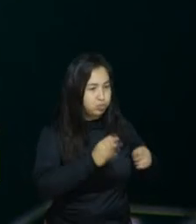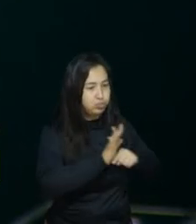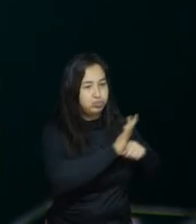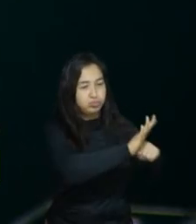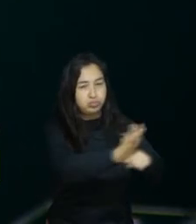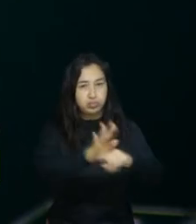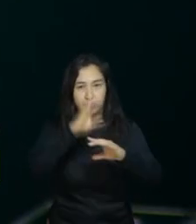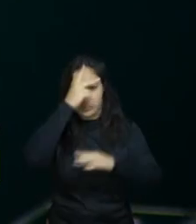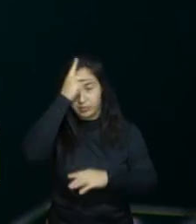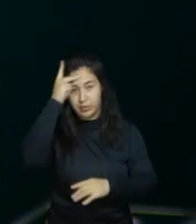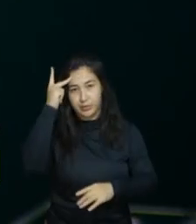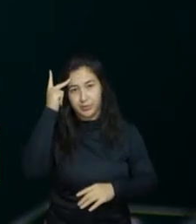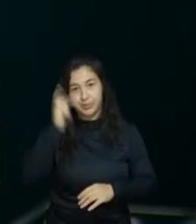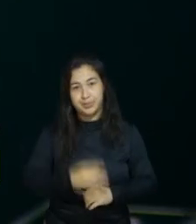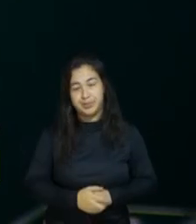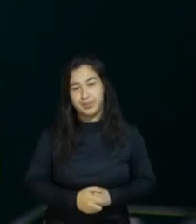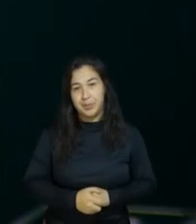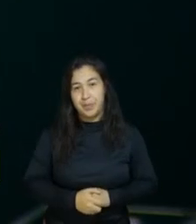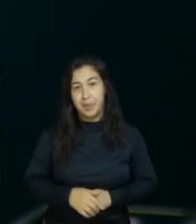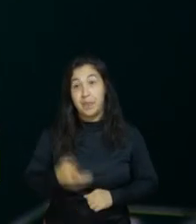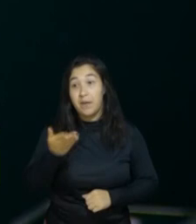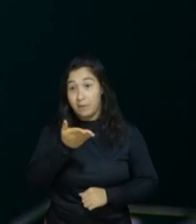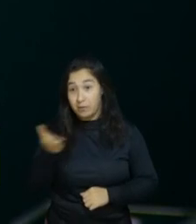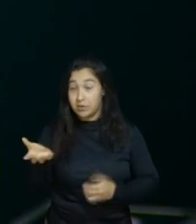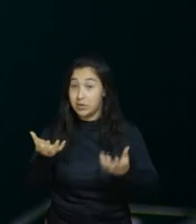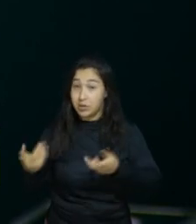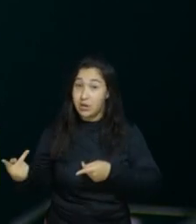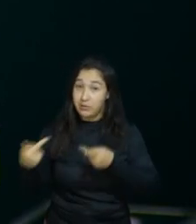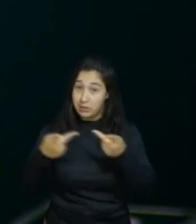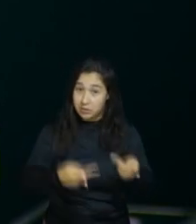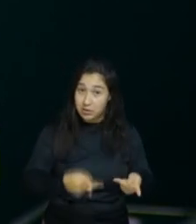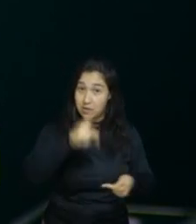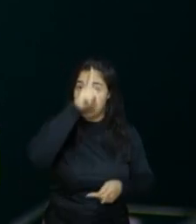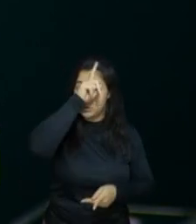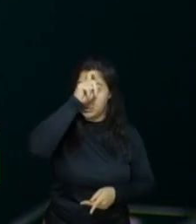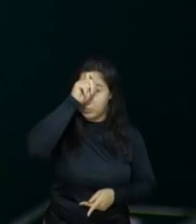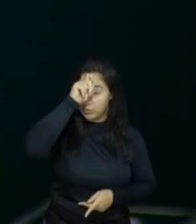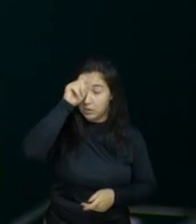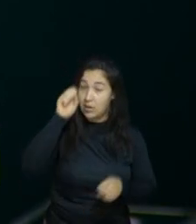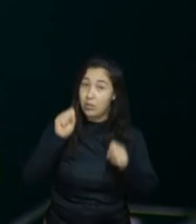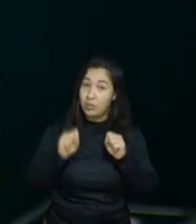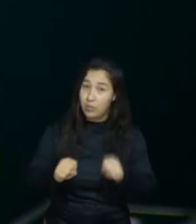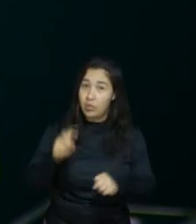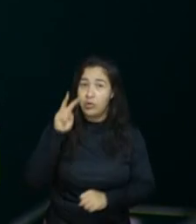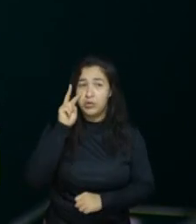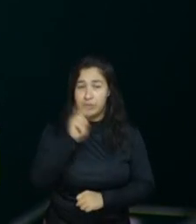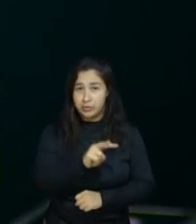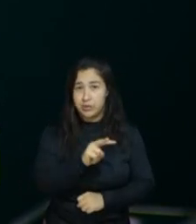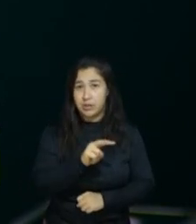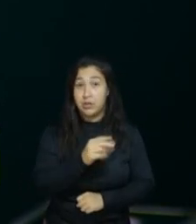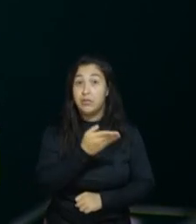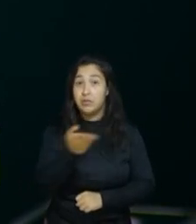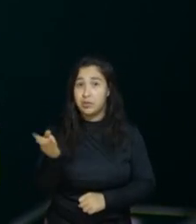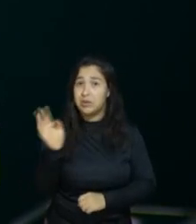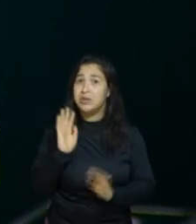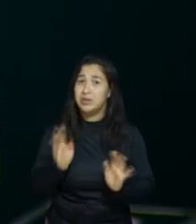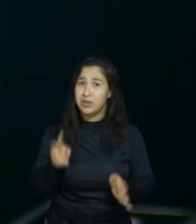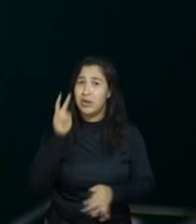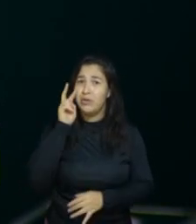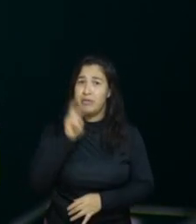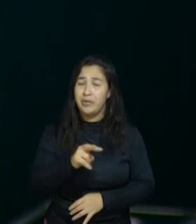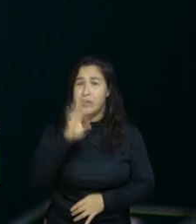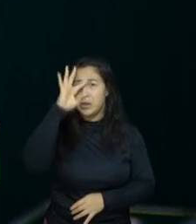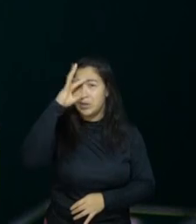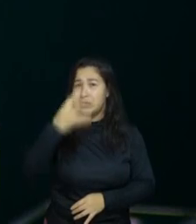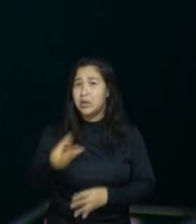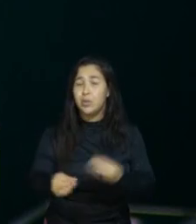inclusive, visitaram o Hospital Santo Antônio, que colocaram o dinheiro lá e vocês viram os resultados do que é feito, porque isso é para